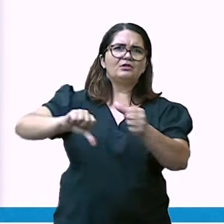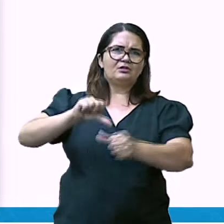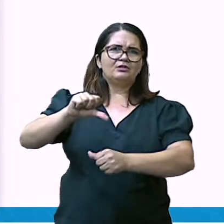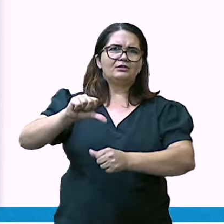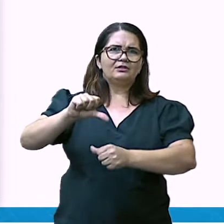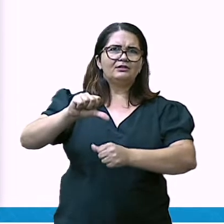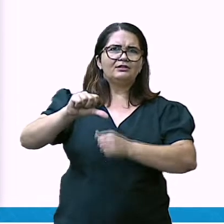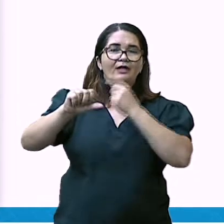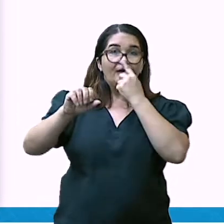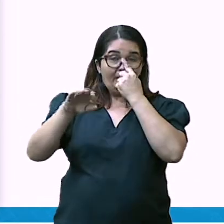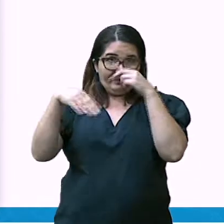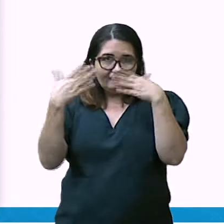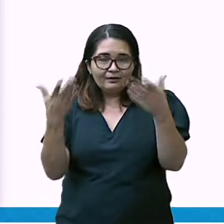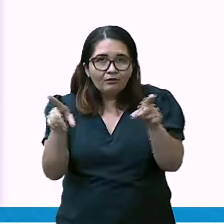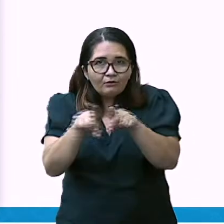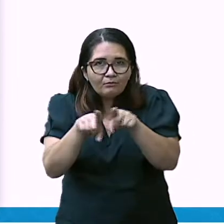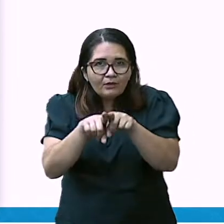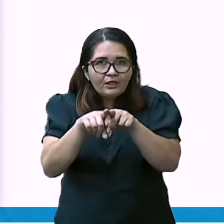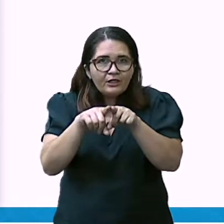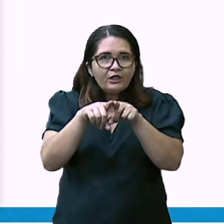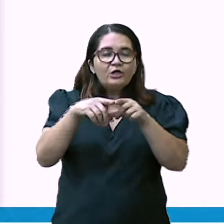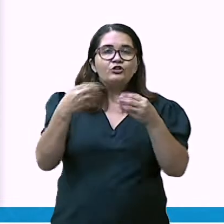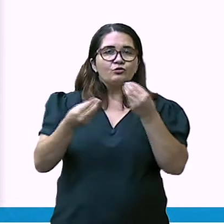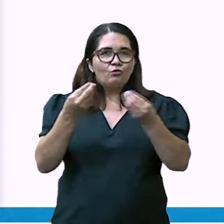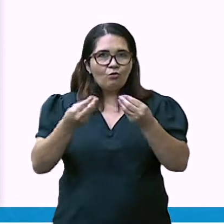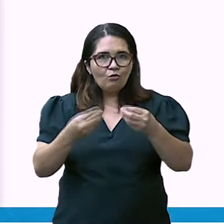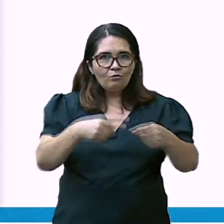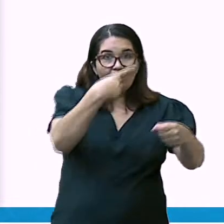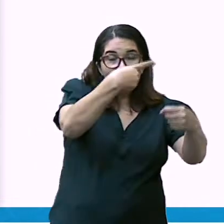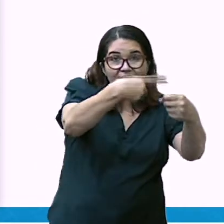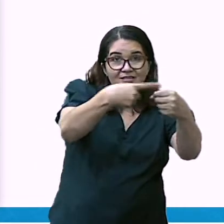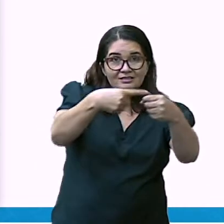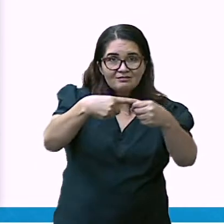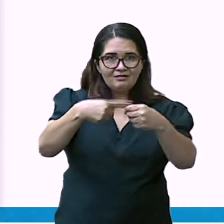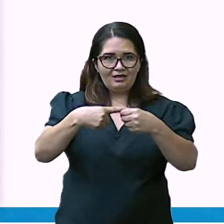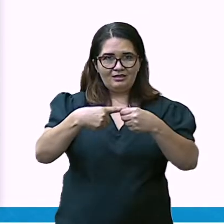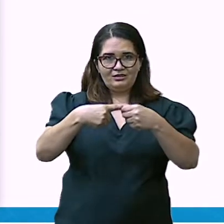último ano teve na sua rua, no seu bairro?